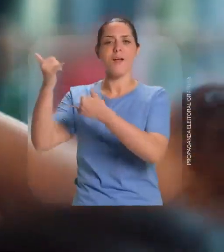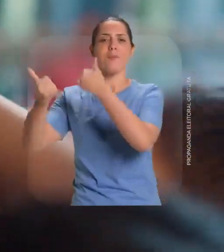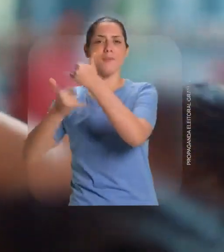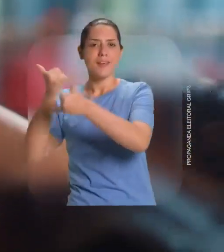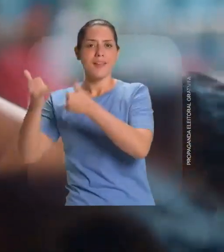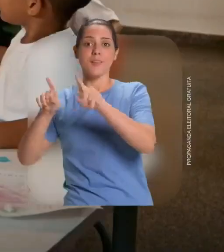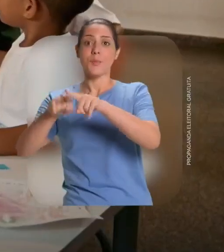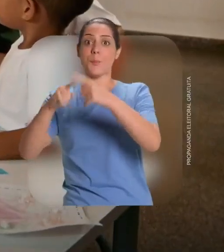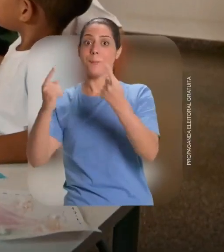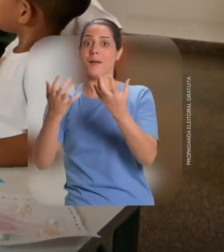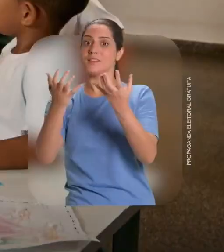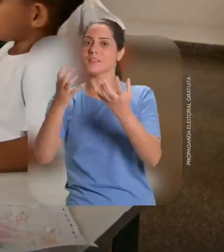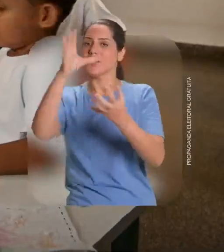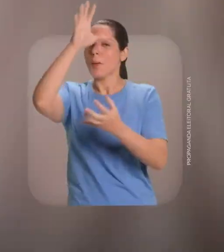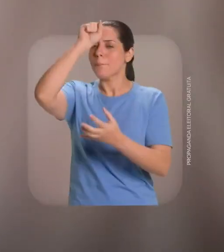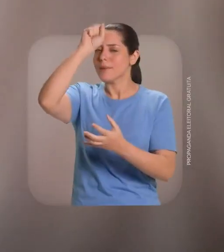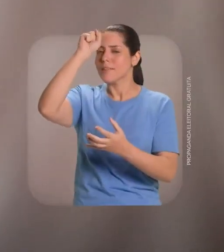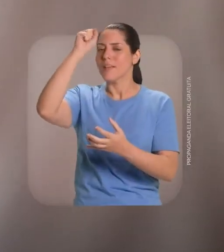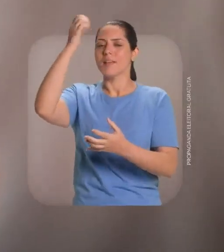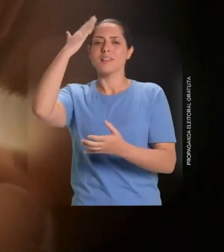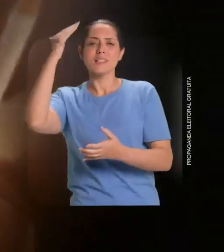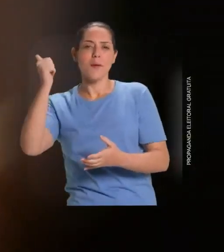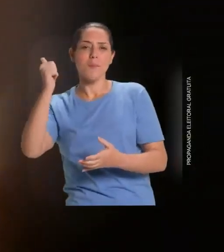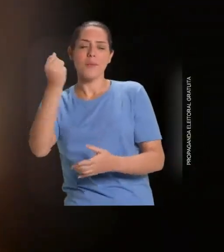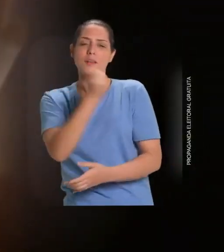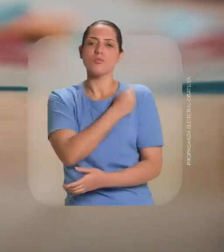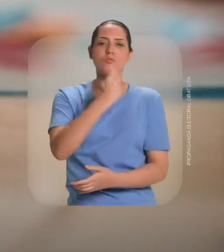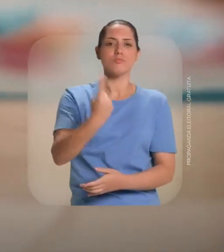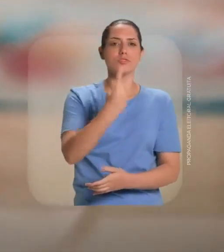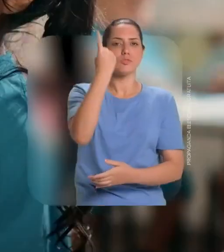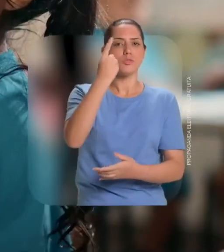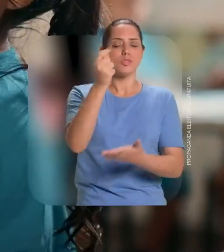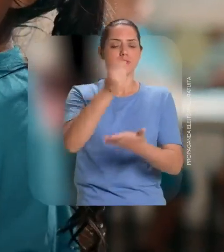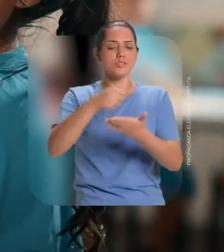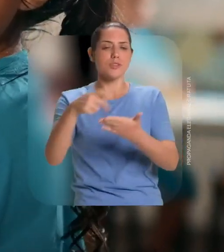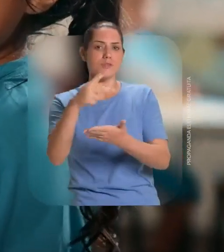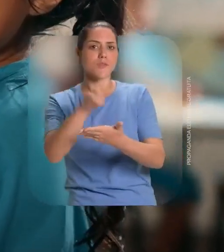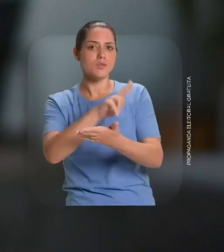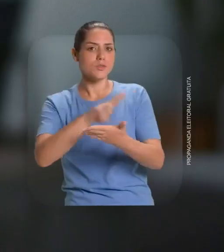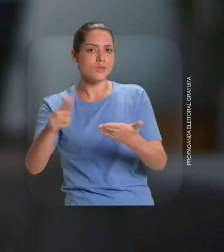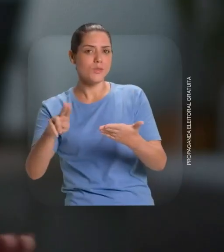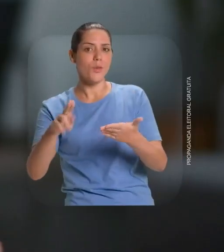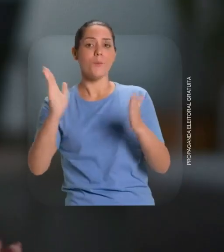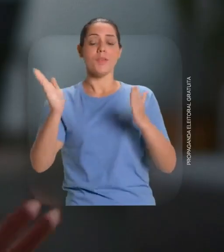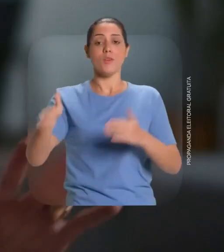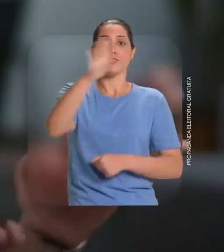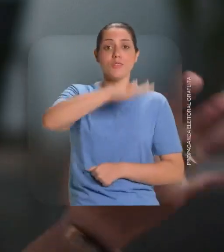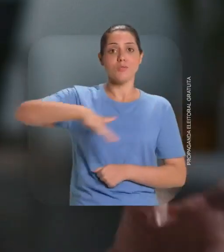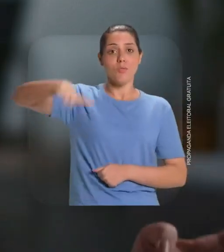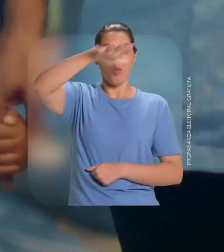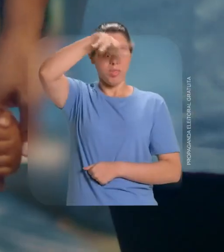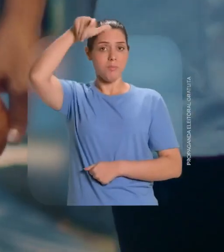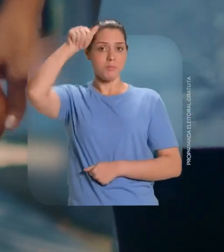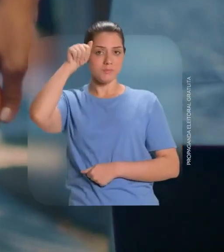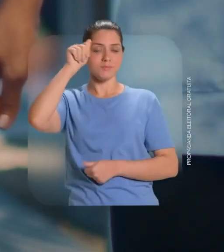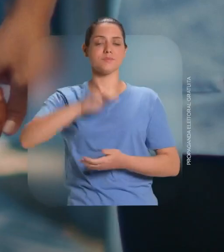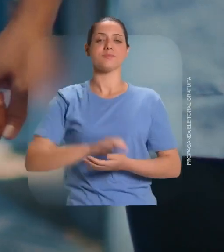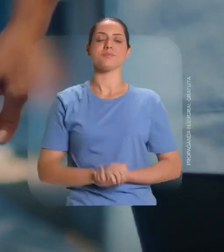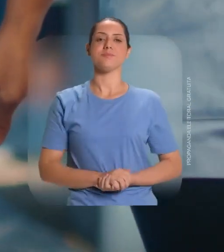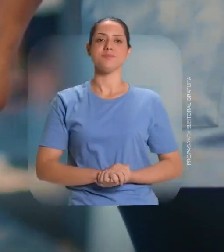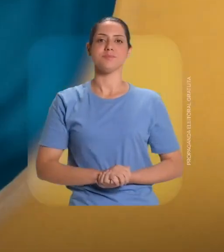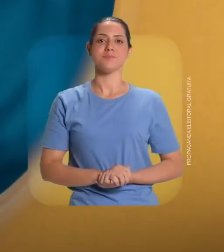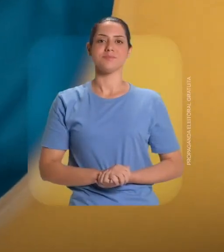com intencionalidade. Saber que um é um número, saber aprender a escrever o seu nome, e hoje isso está em toda a rede.